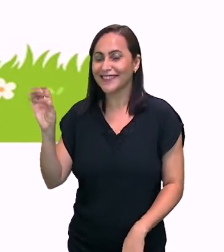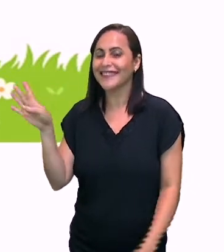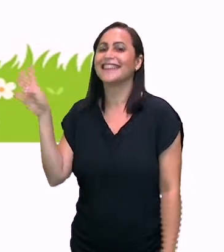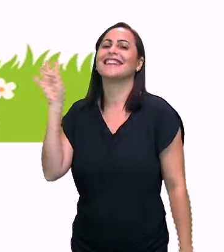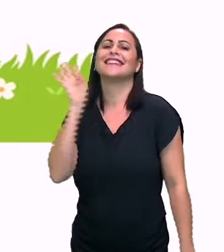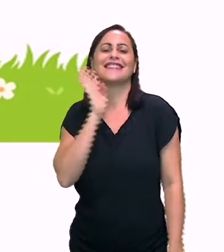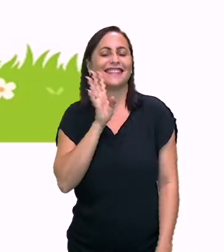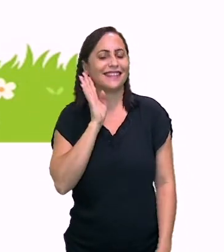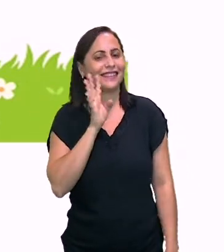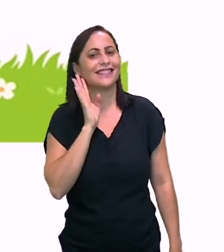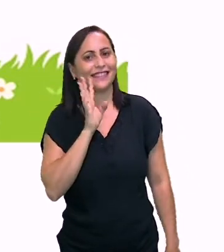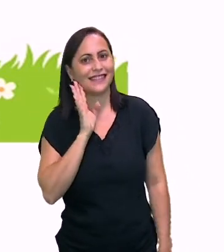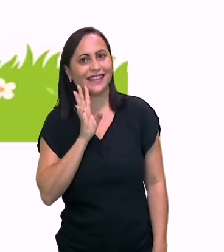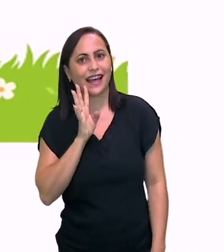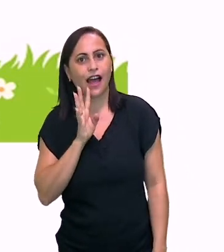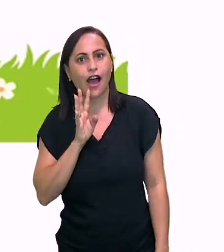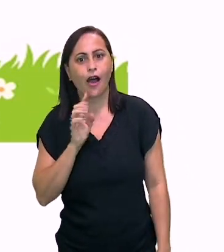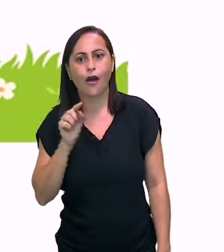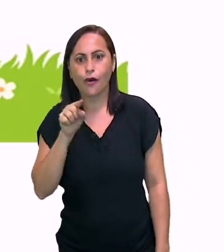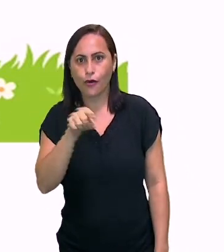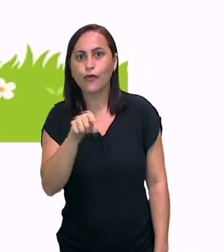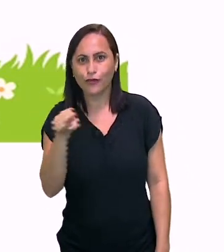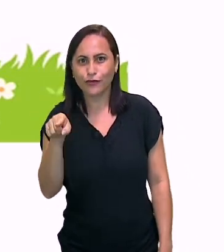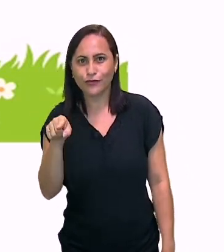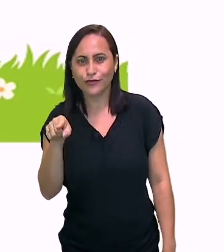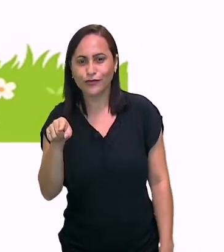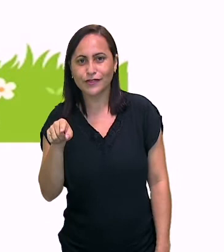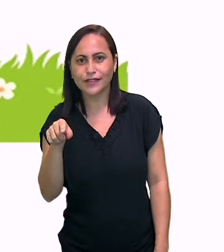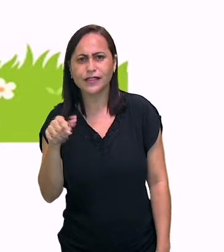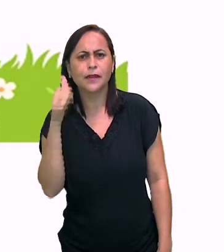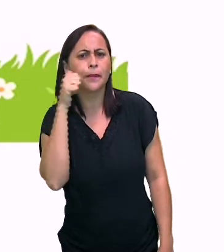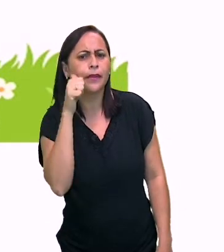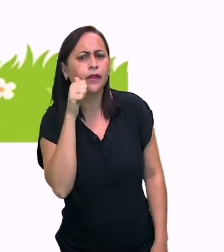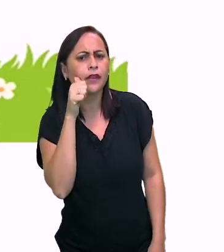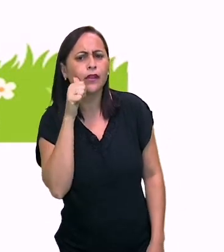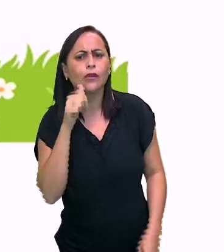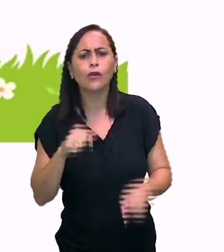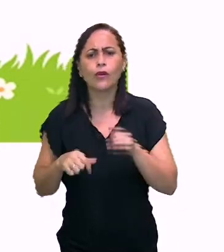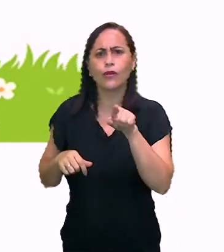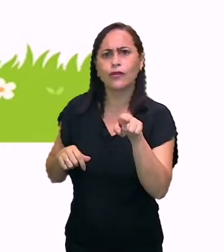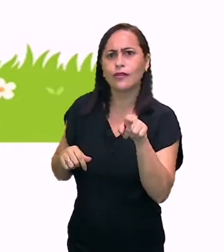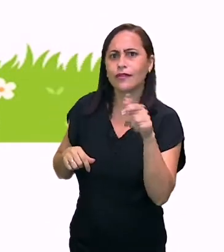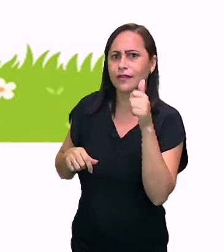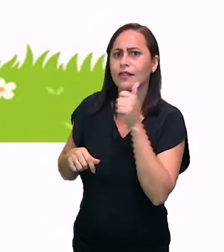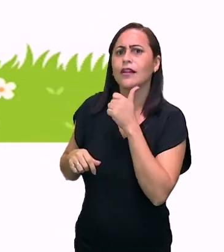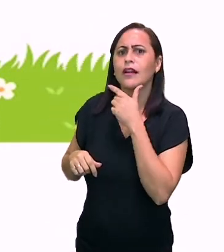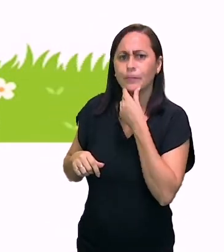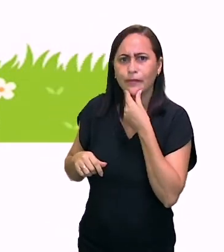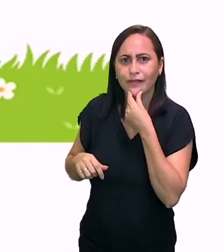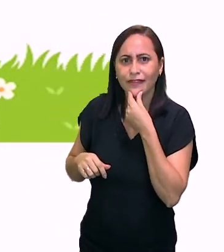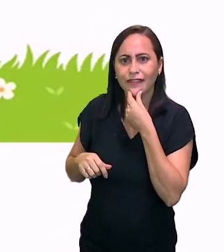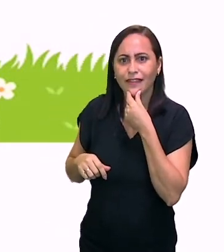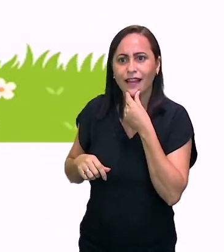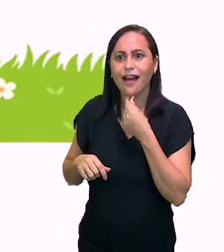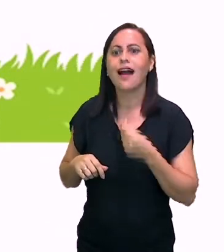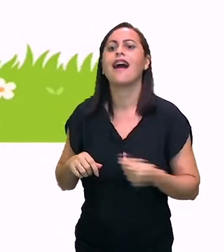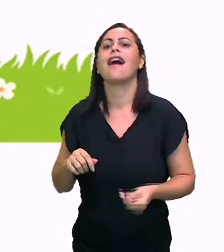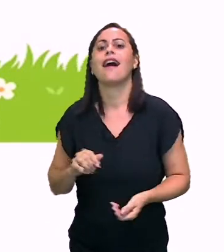legal! Você é menino ou é menina? Ah, você é menino ou você é menina?